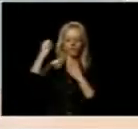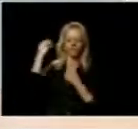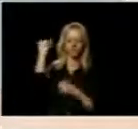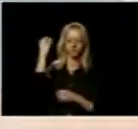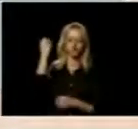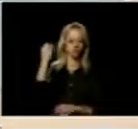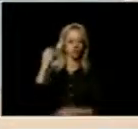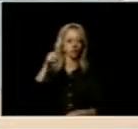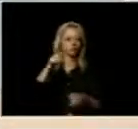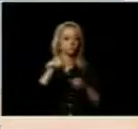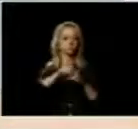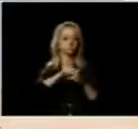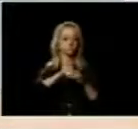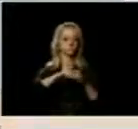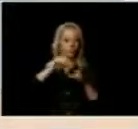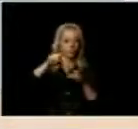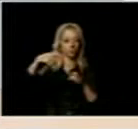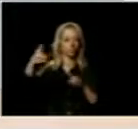Esse é meu discurso.